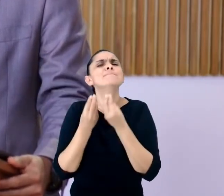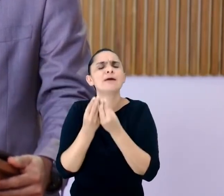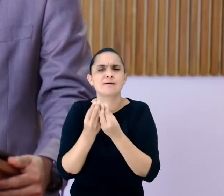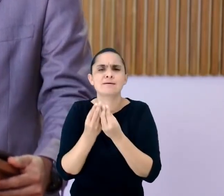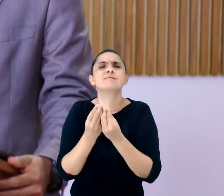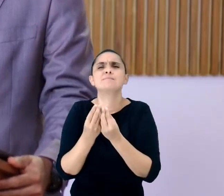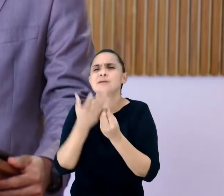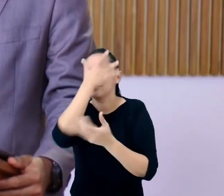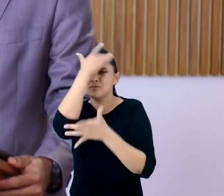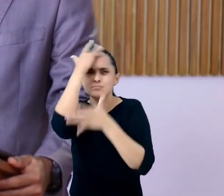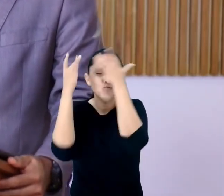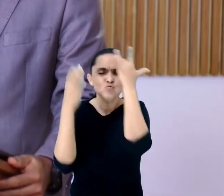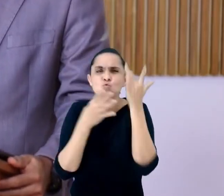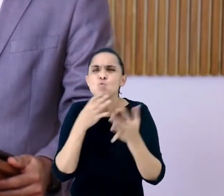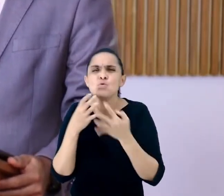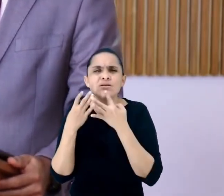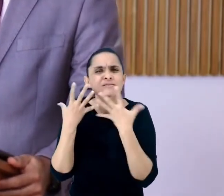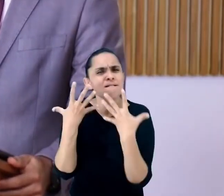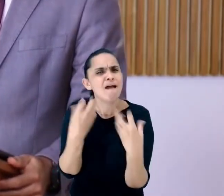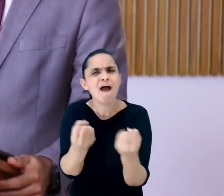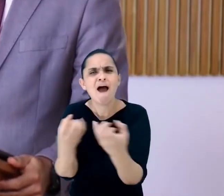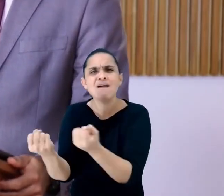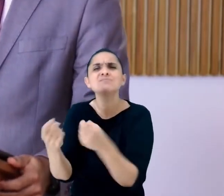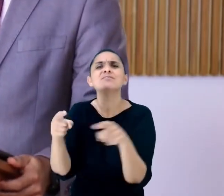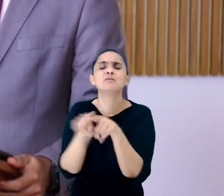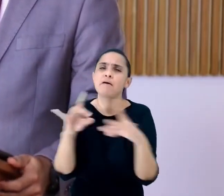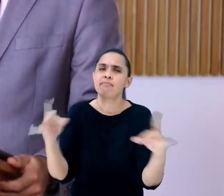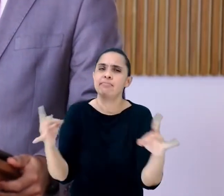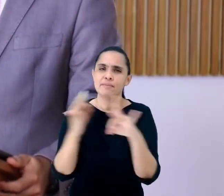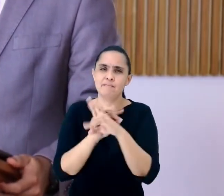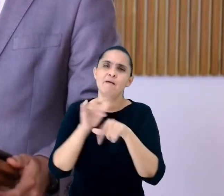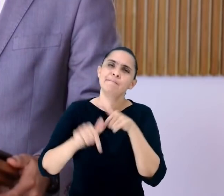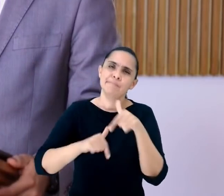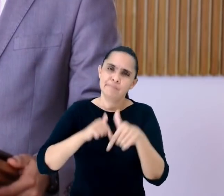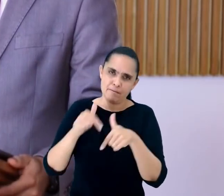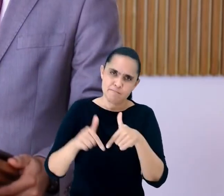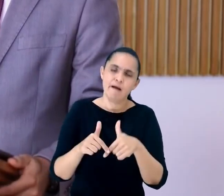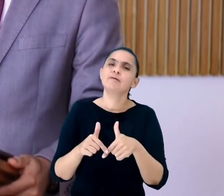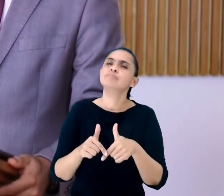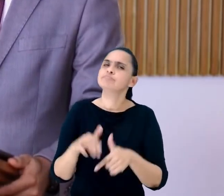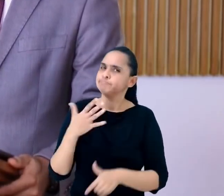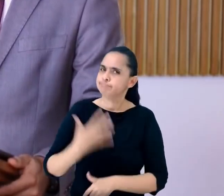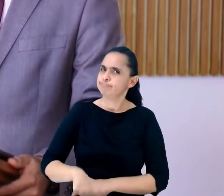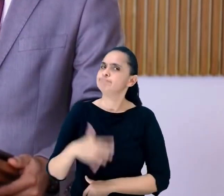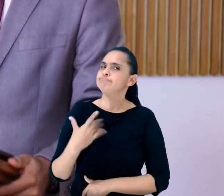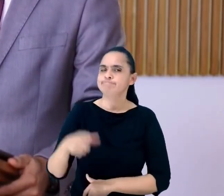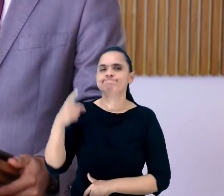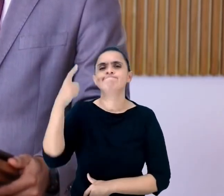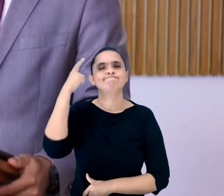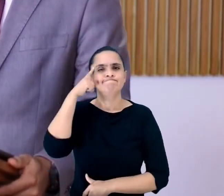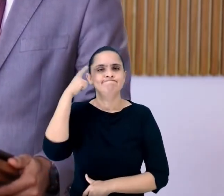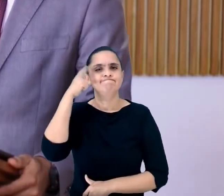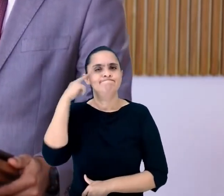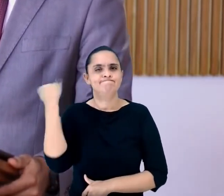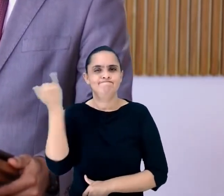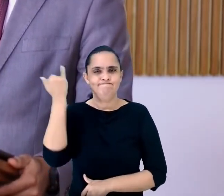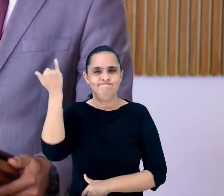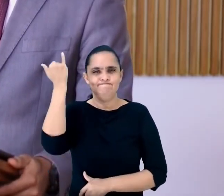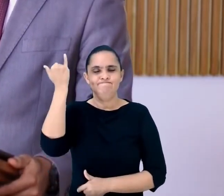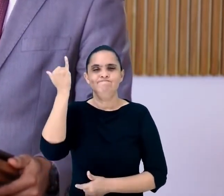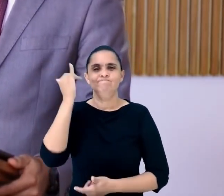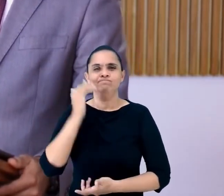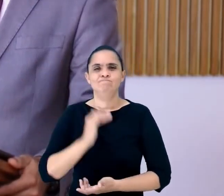de nós. De fato, é de grande reflexão essa mensagem.